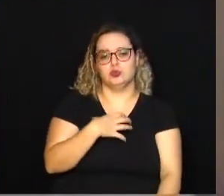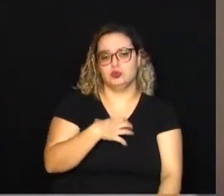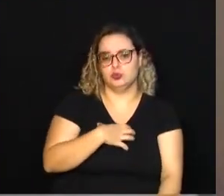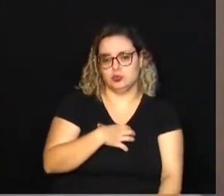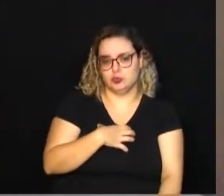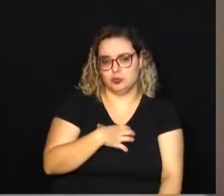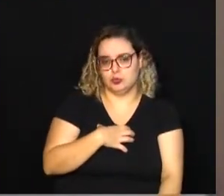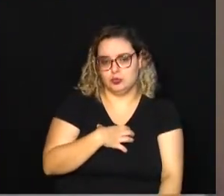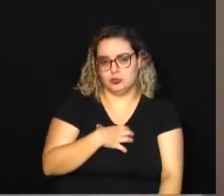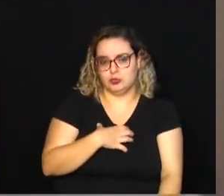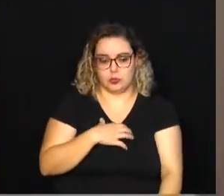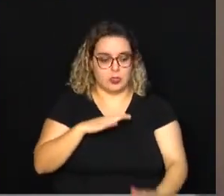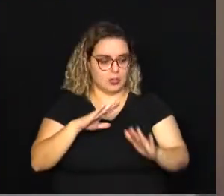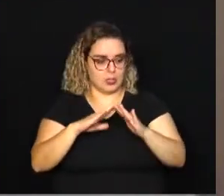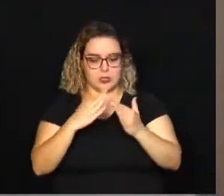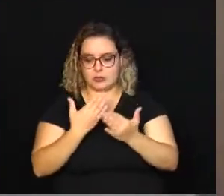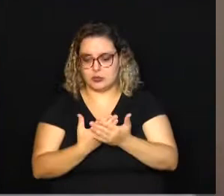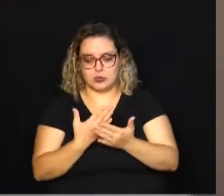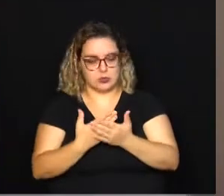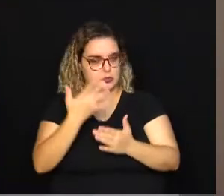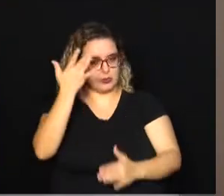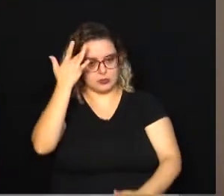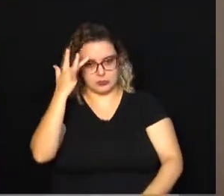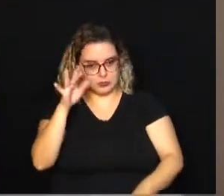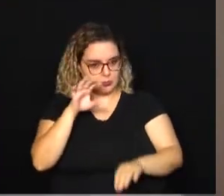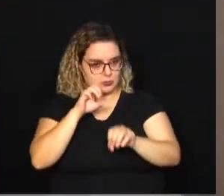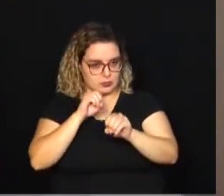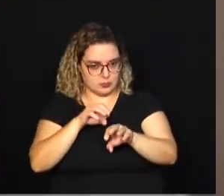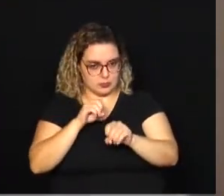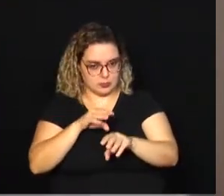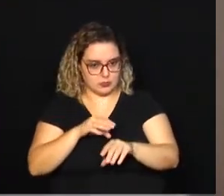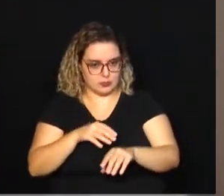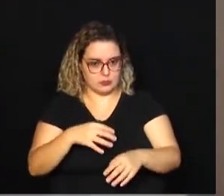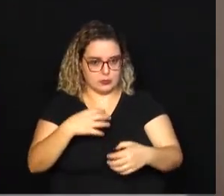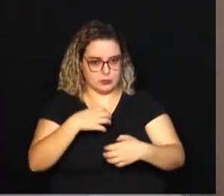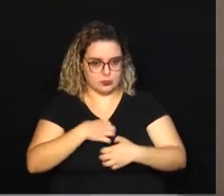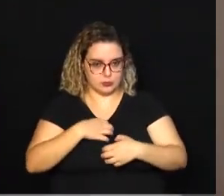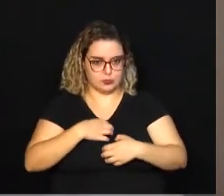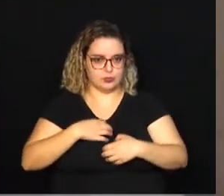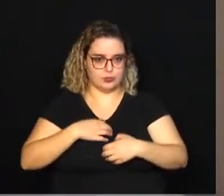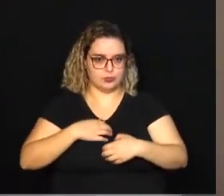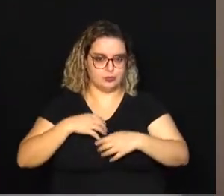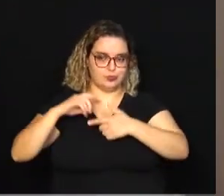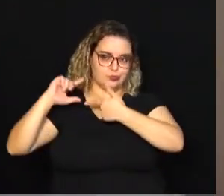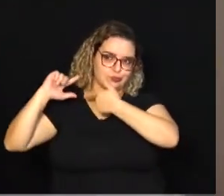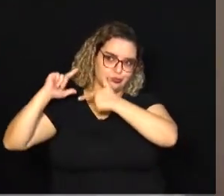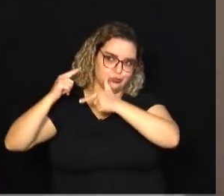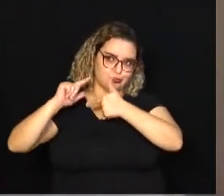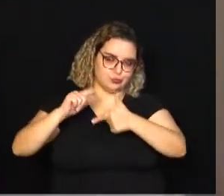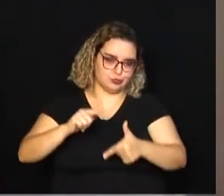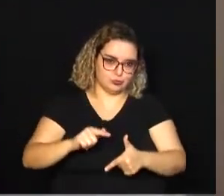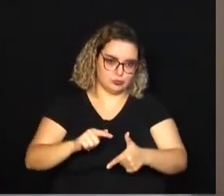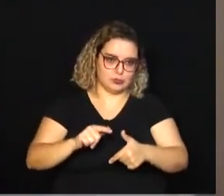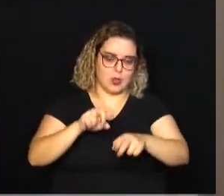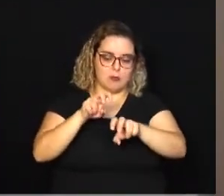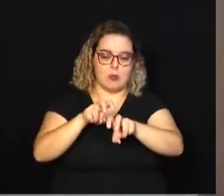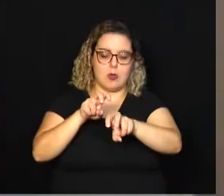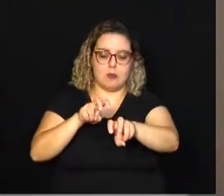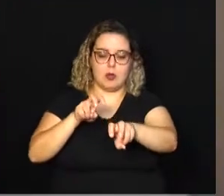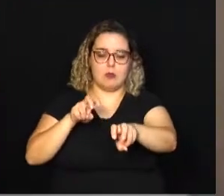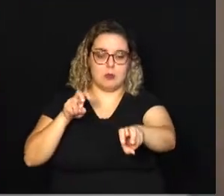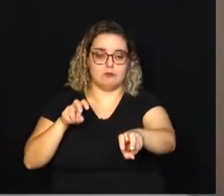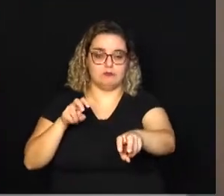escola não sabe ensinar a não ser do jeito que está acostumado, com todas as crianças uma atrás da outra. E,